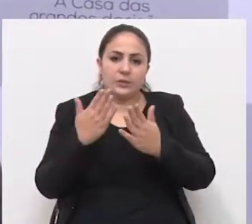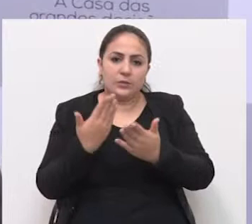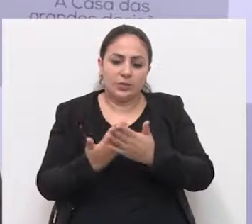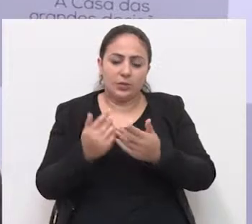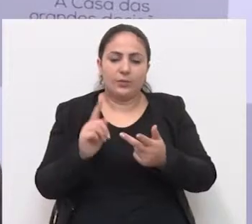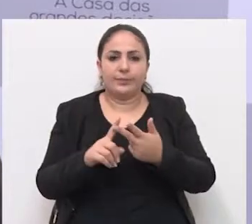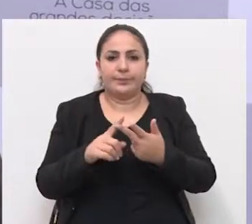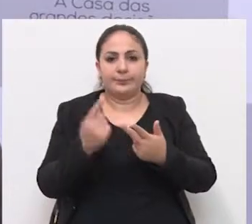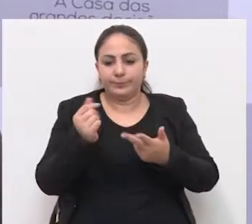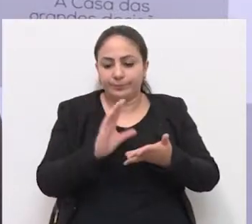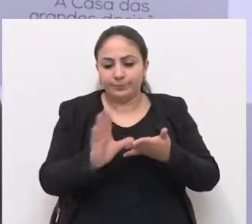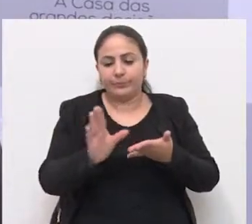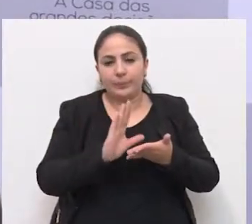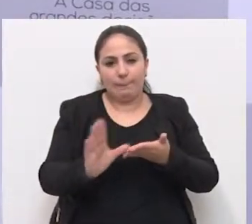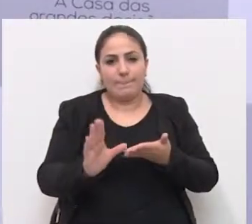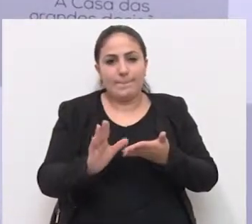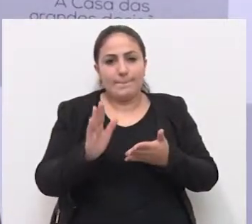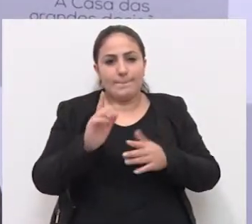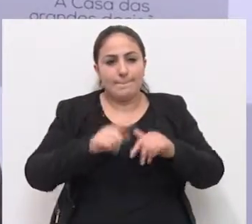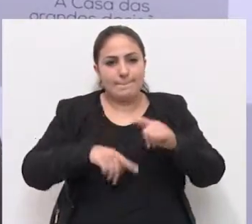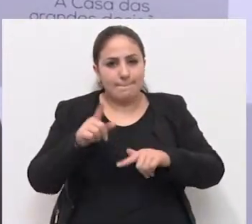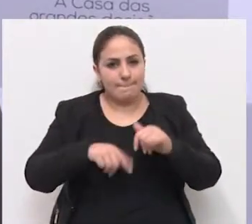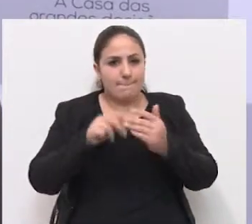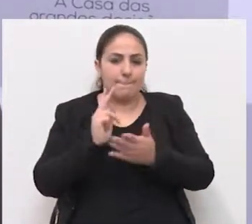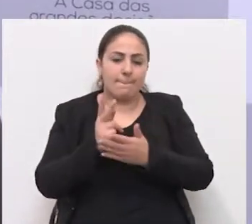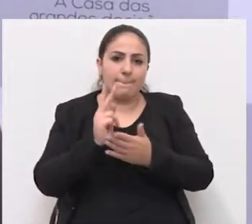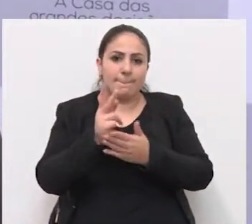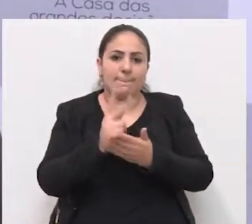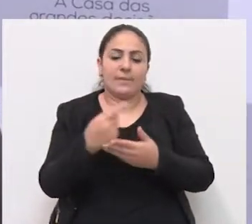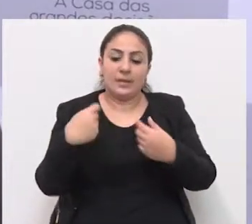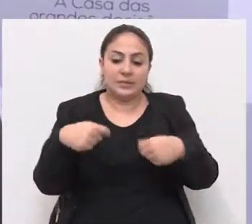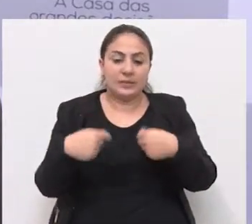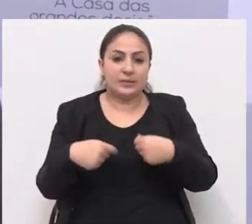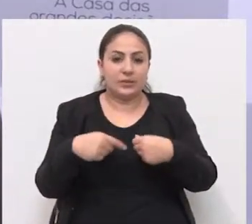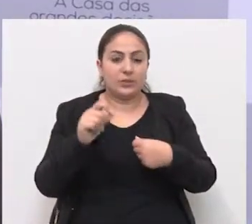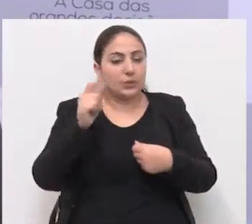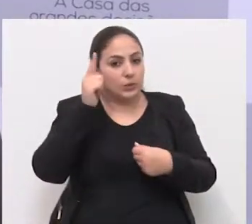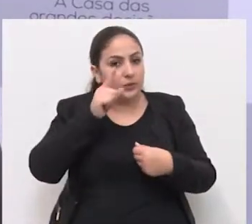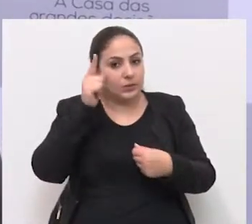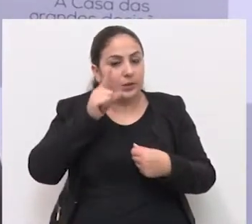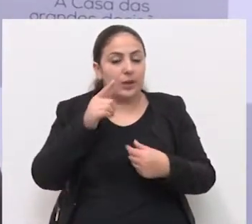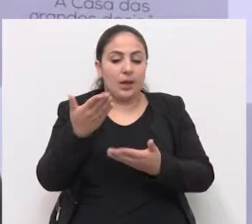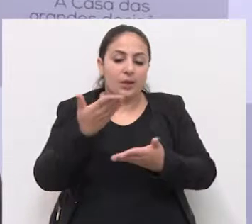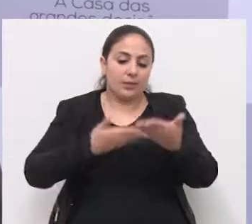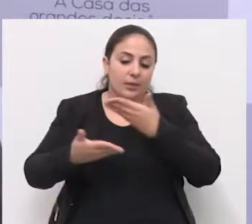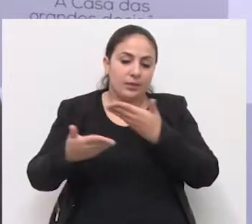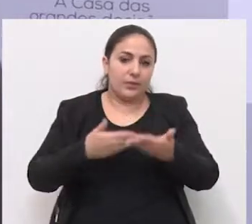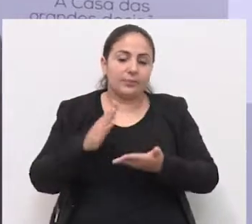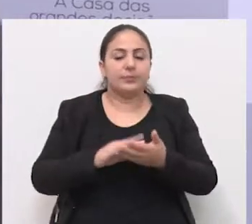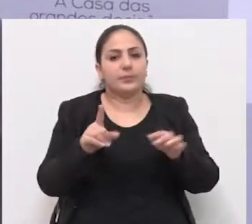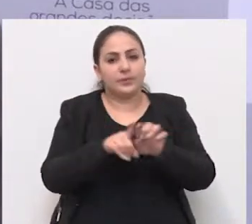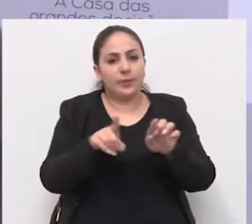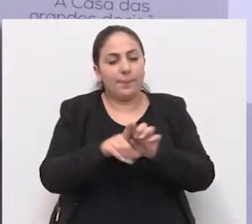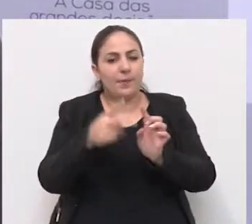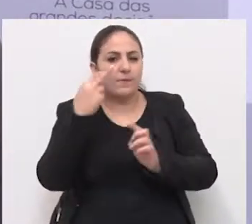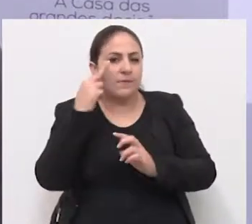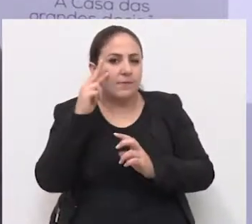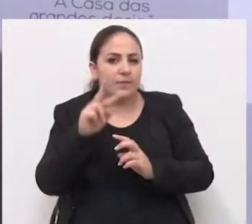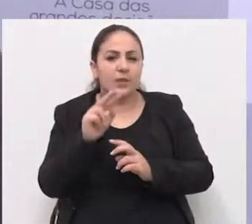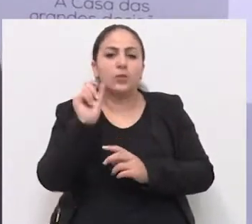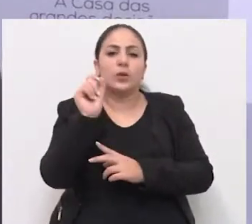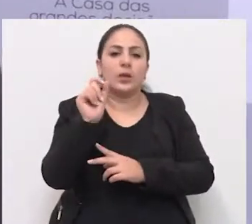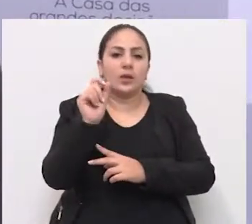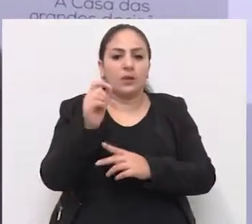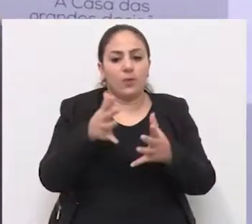dos funcionários para essa escola, o investimento em material permanente que vai ser necessário para que isso atenda. E também